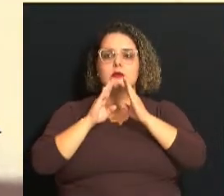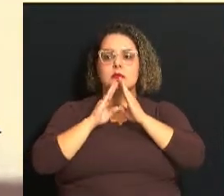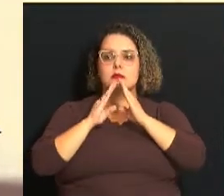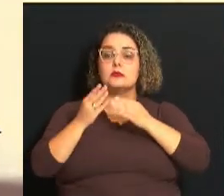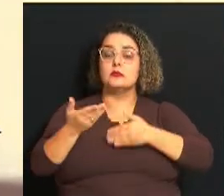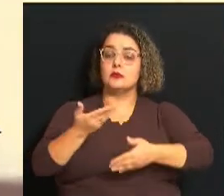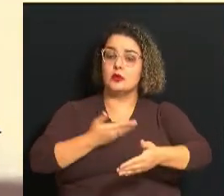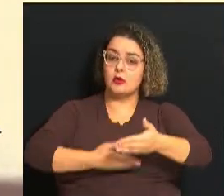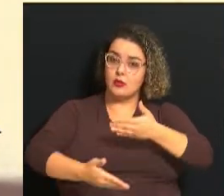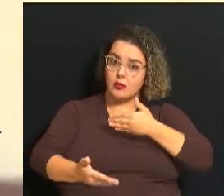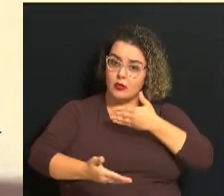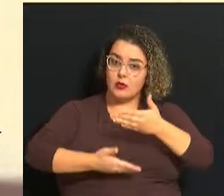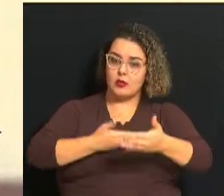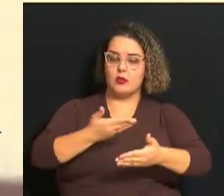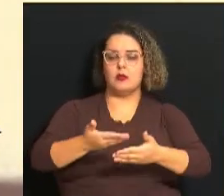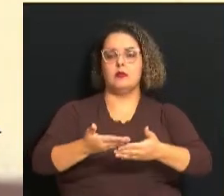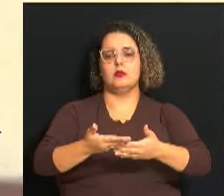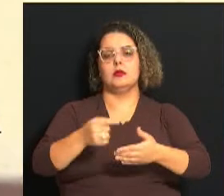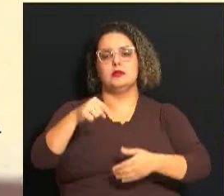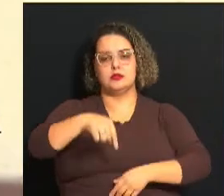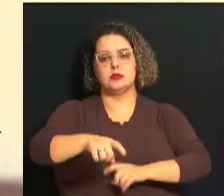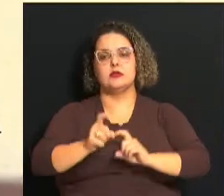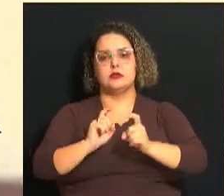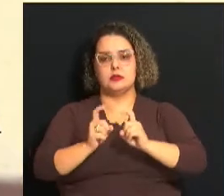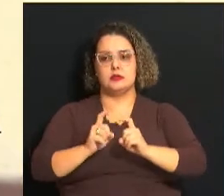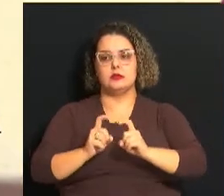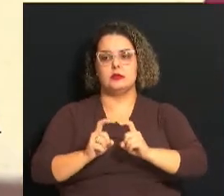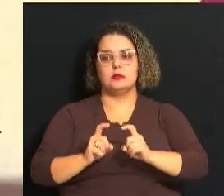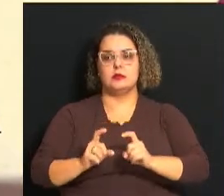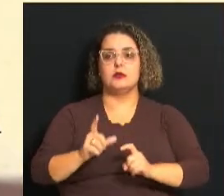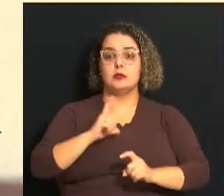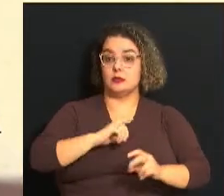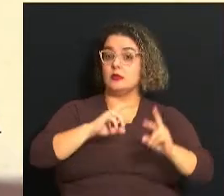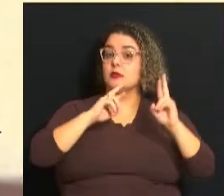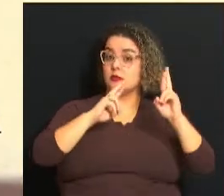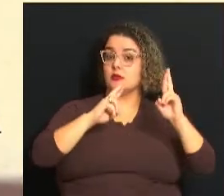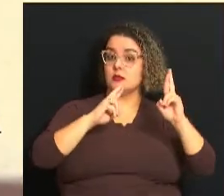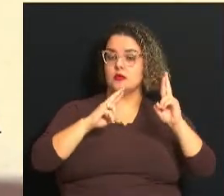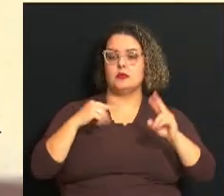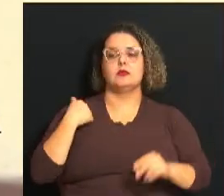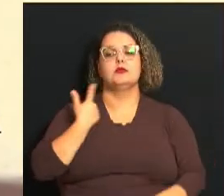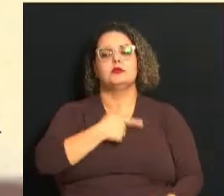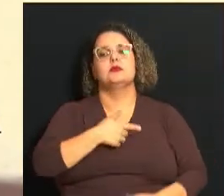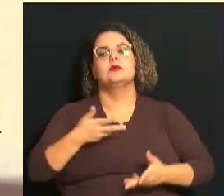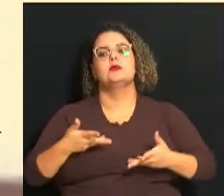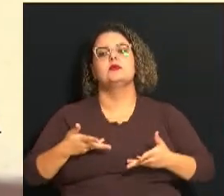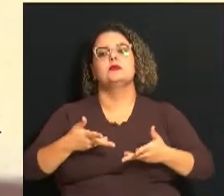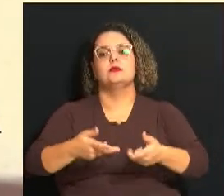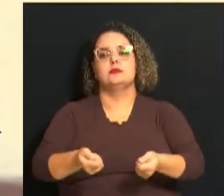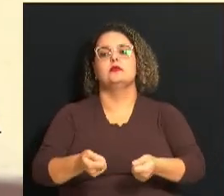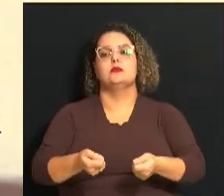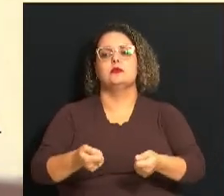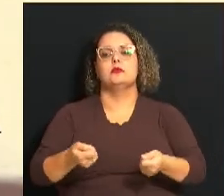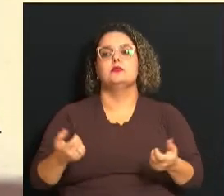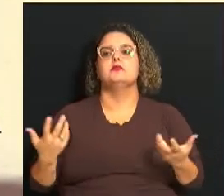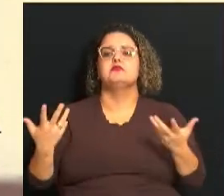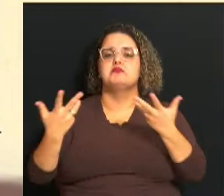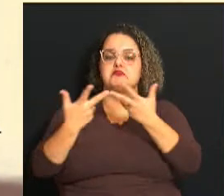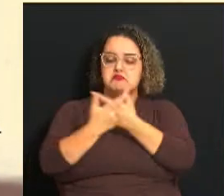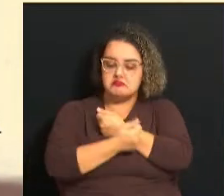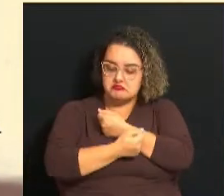compartilhe essa reunião porque eu tenho bastante expectativa que os nossos convidados param aqui o belíssimo